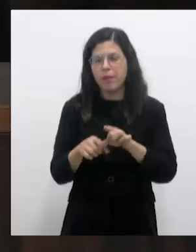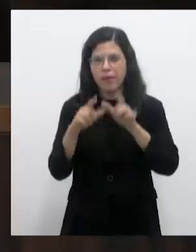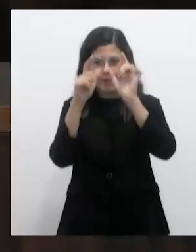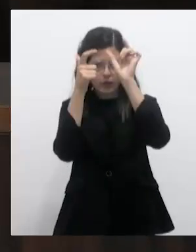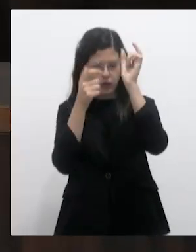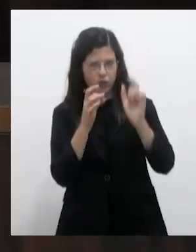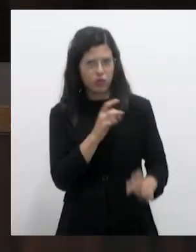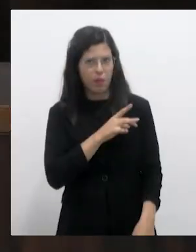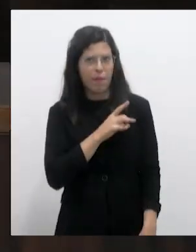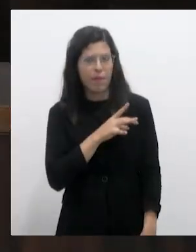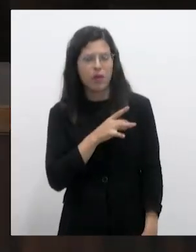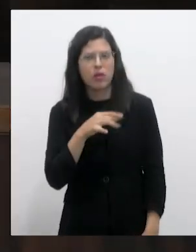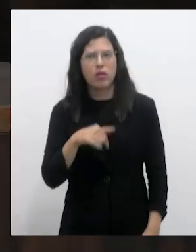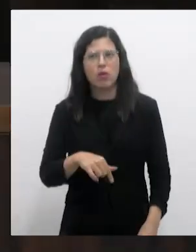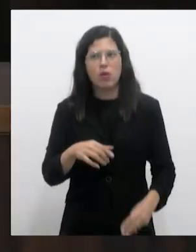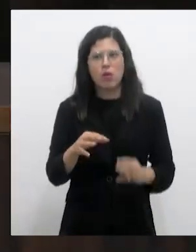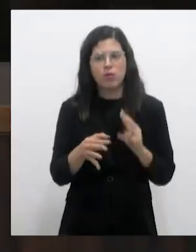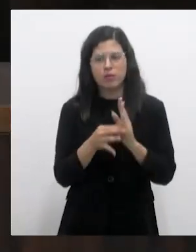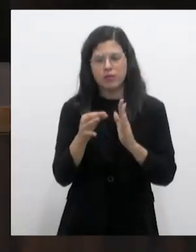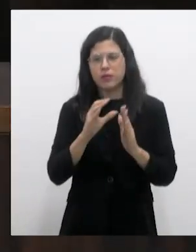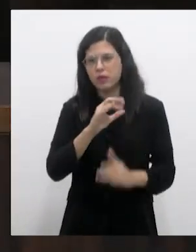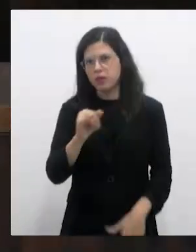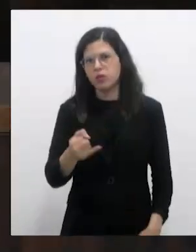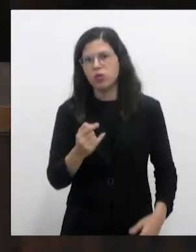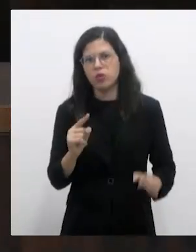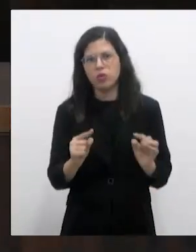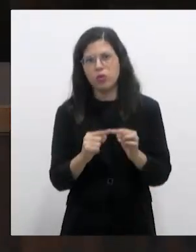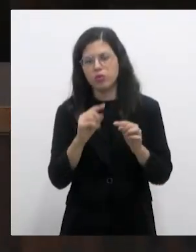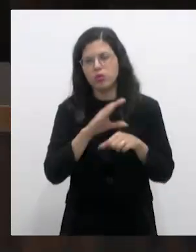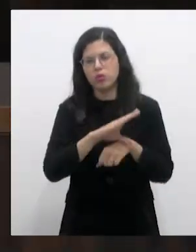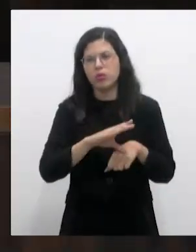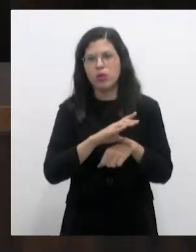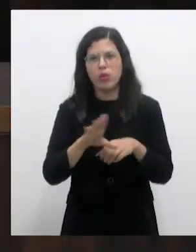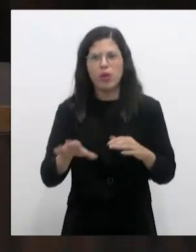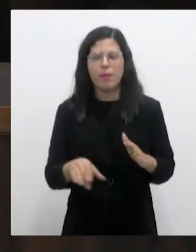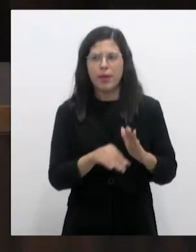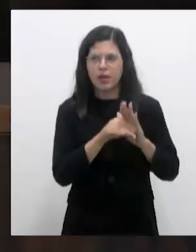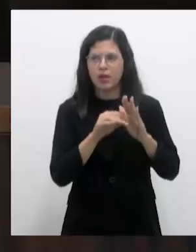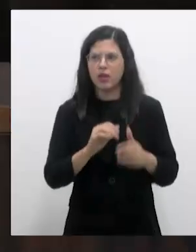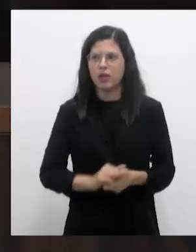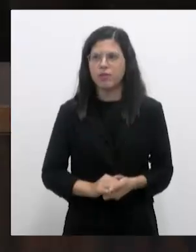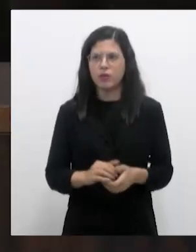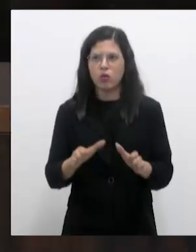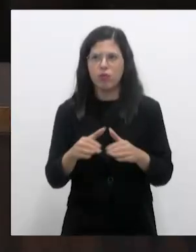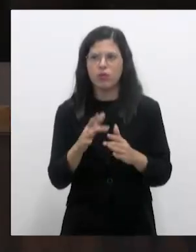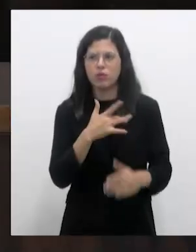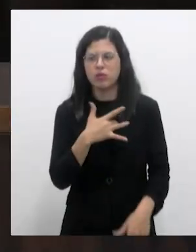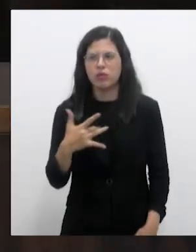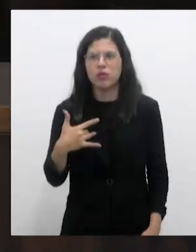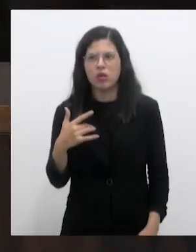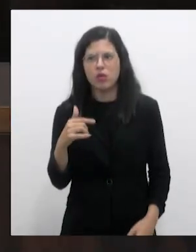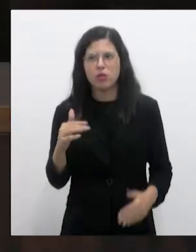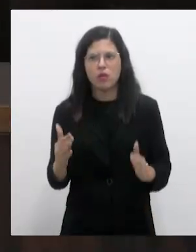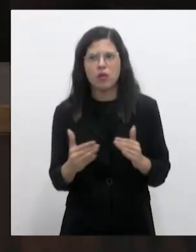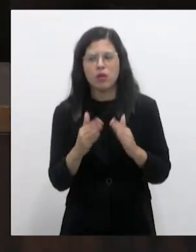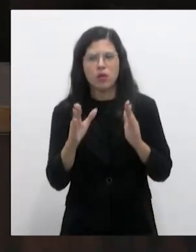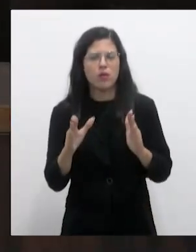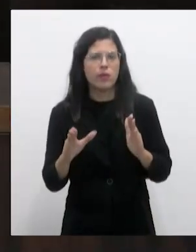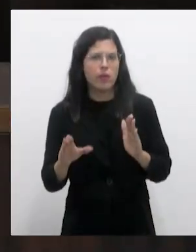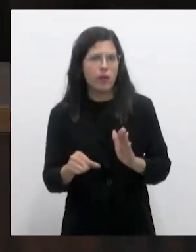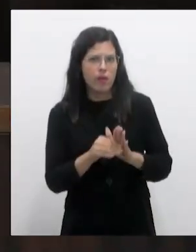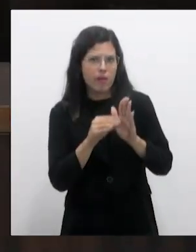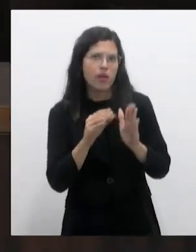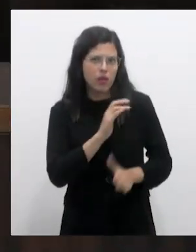Parecer das comissões de Constituição e Justiça pela constitucionalidade com emenda de saúde favorável com a emenda da